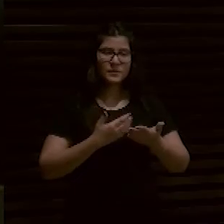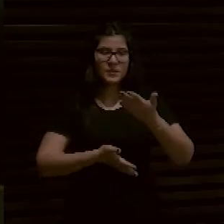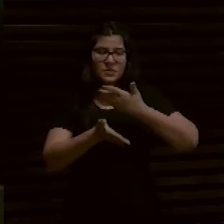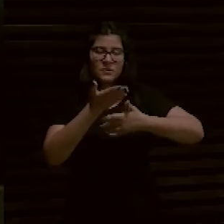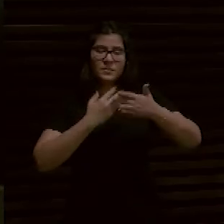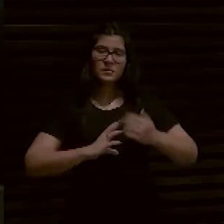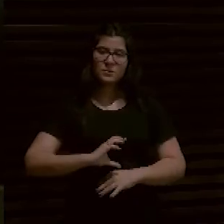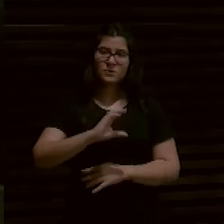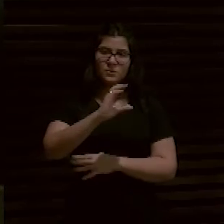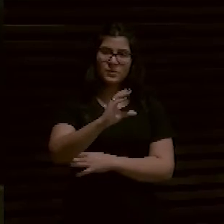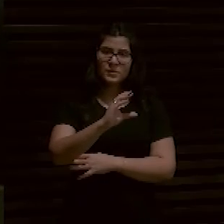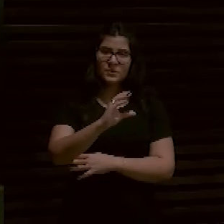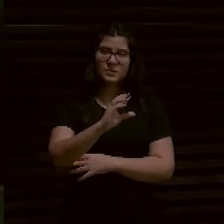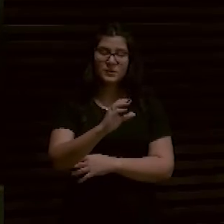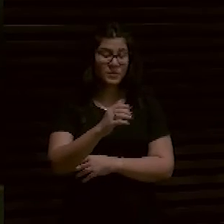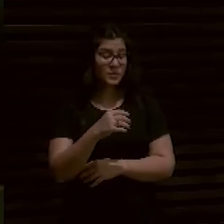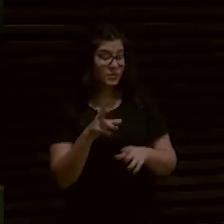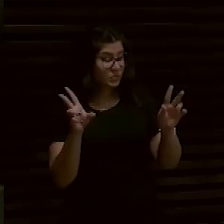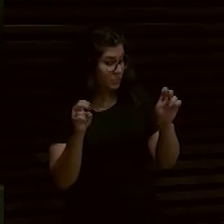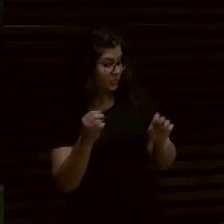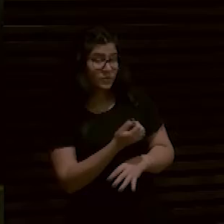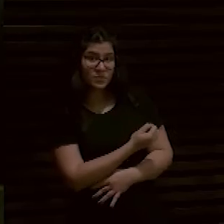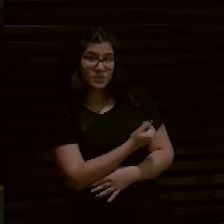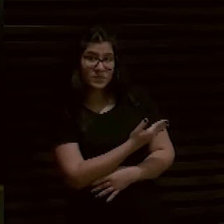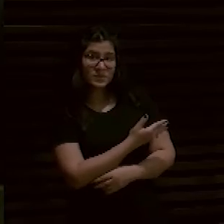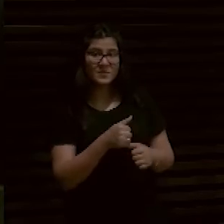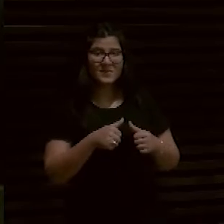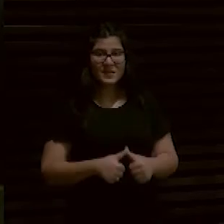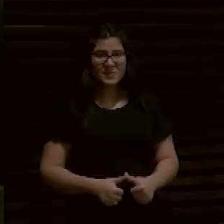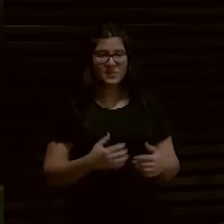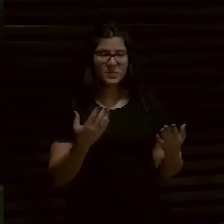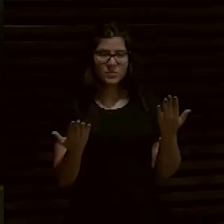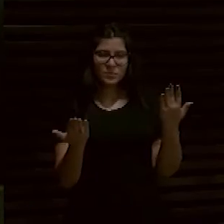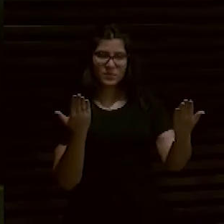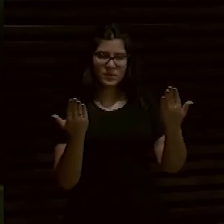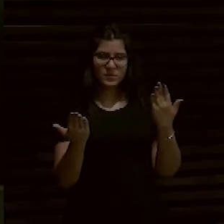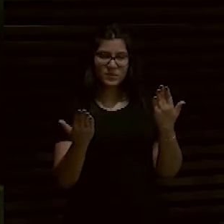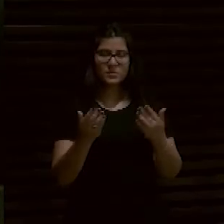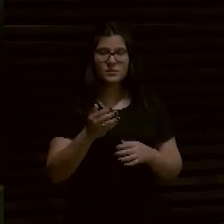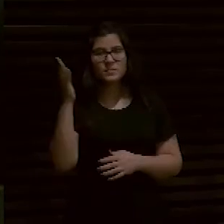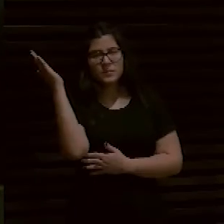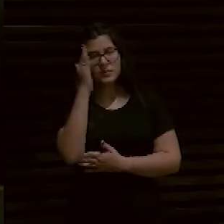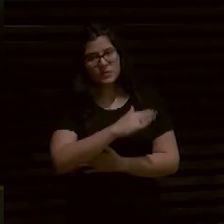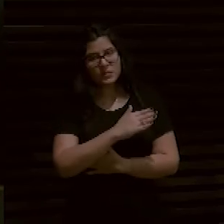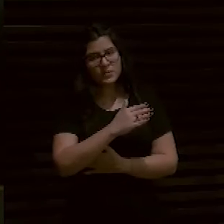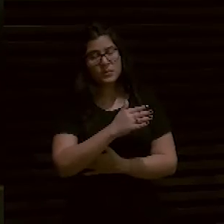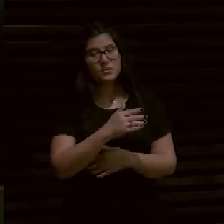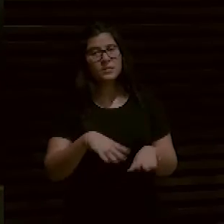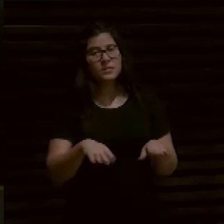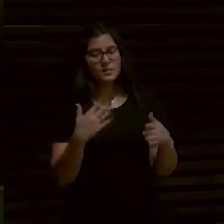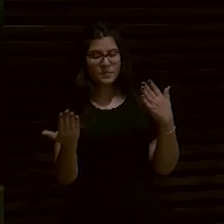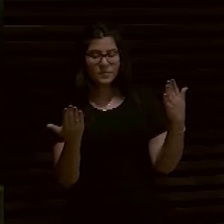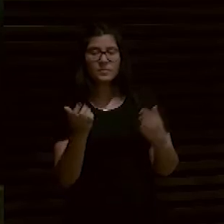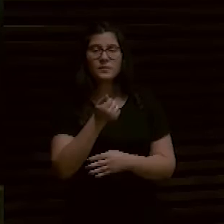confiança, que vai tratar do coração, mas essa dualidade, maldito, bendito.